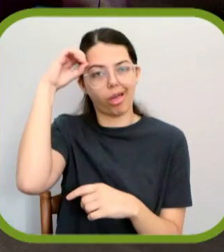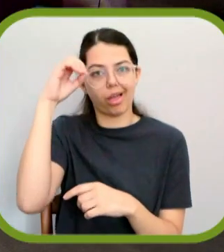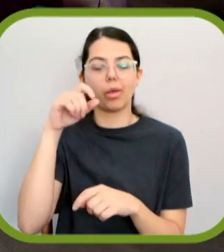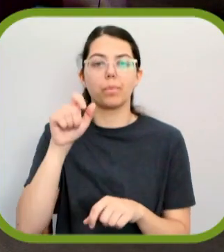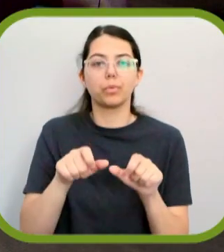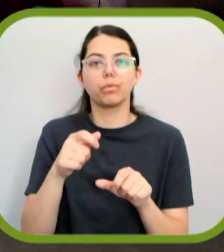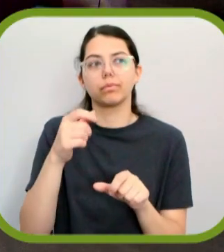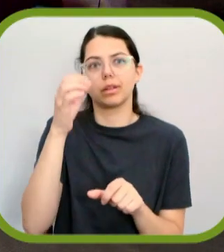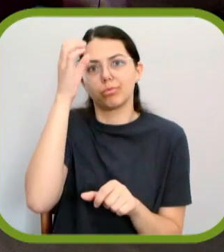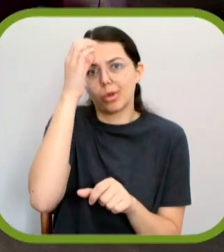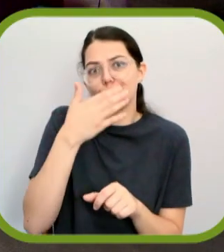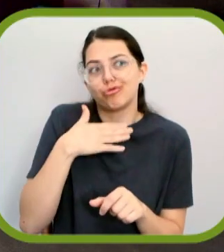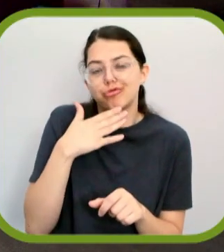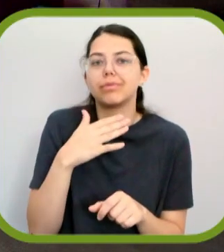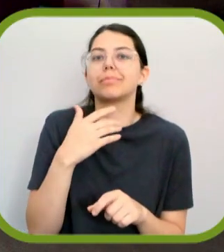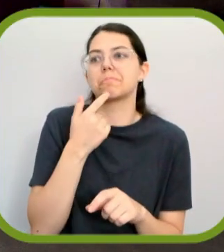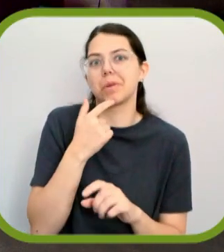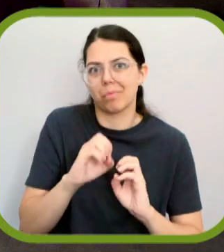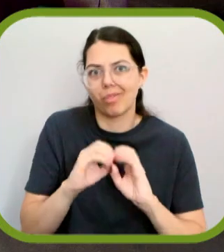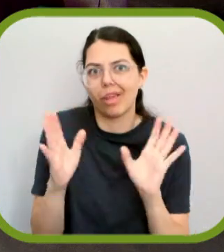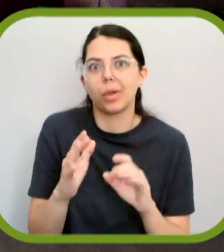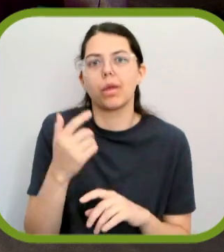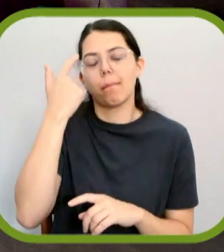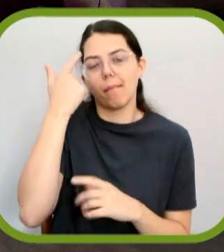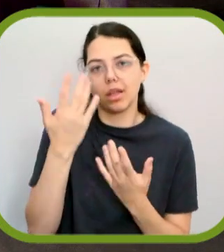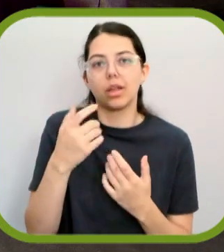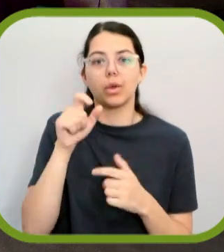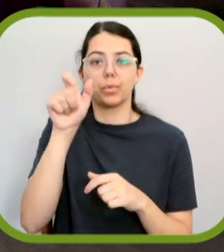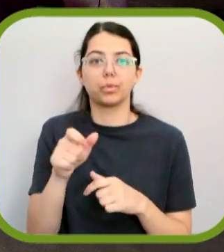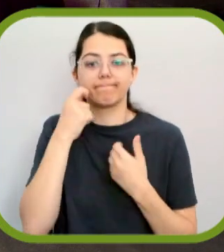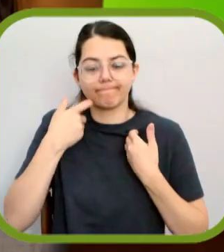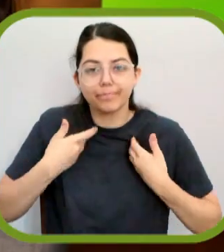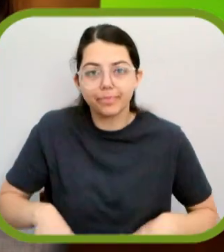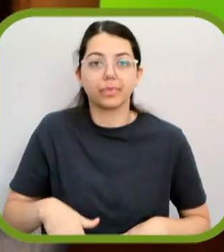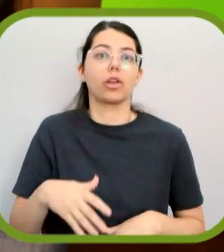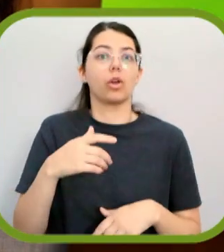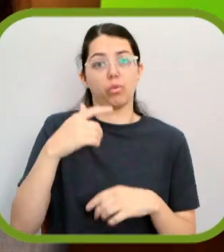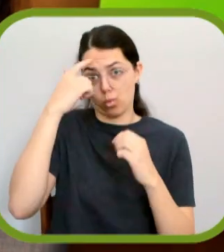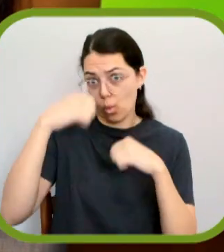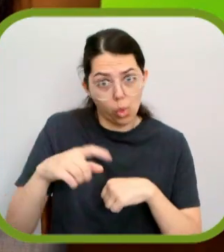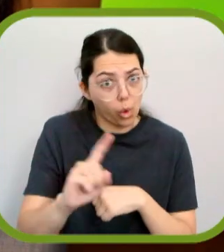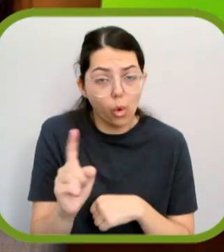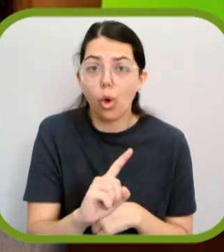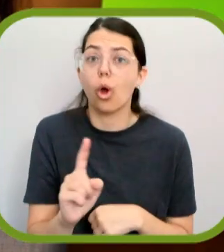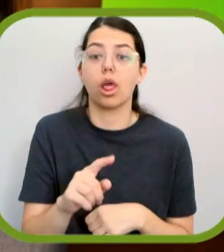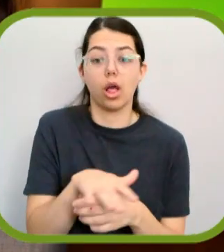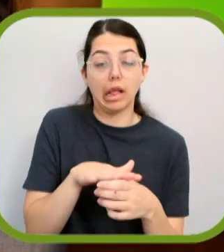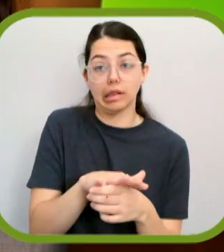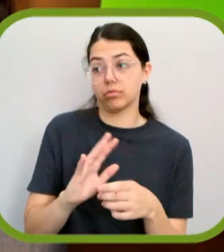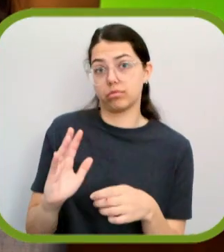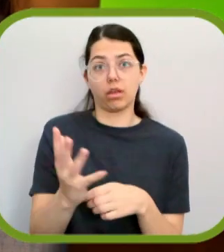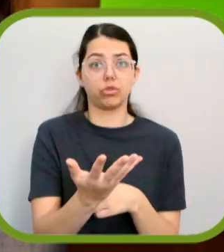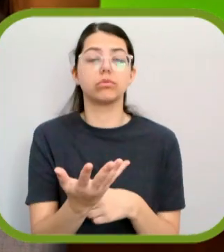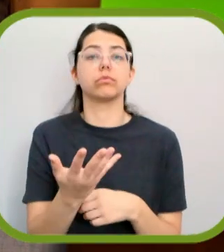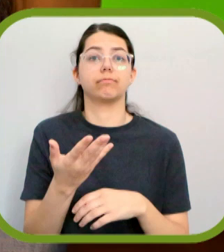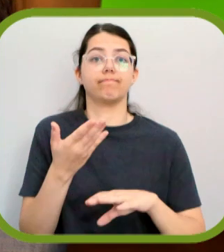que qualquer pessoa com 2 dedos de testa conseguirá chegar lá. Se pensar que está despida contra o seu consentimento, ainda para mais